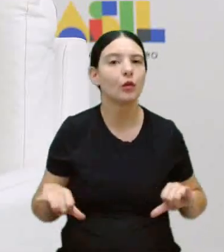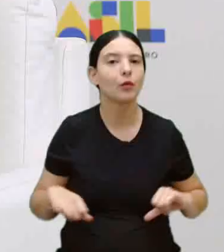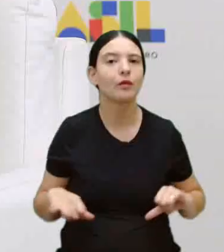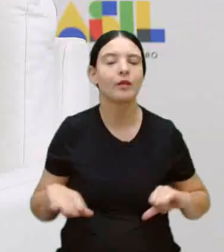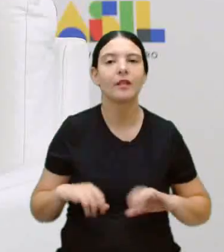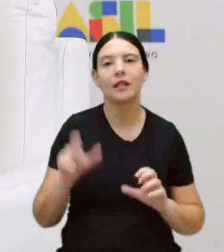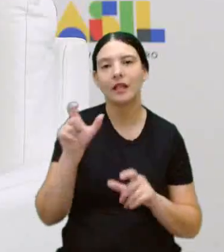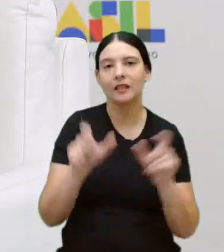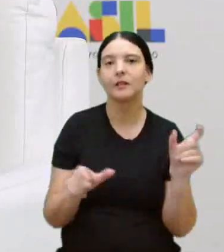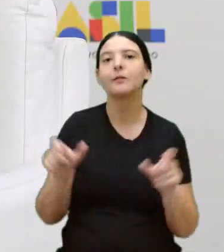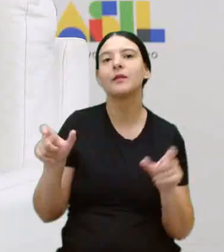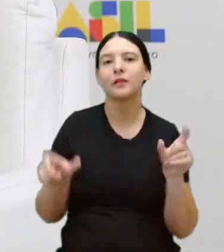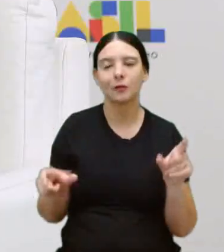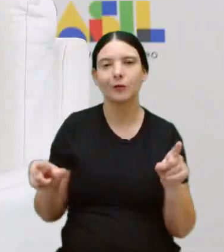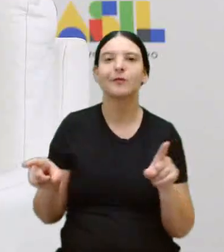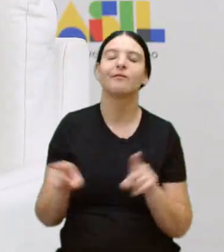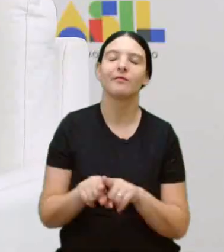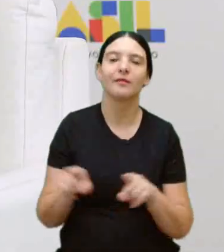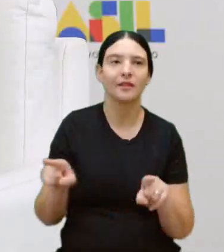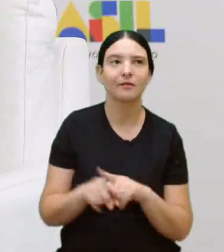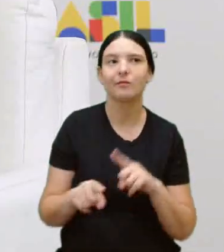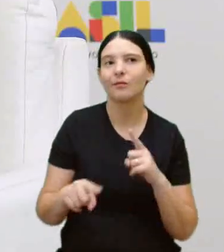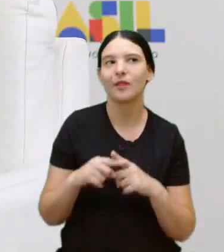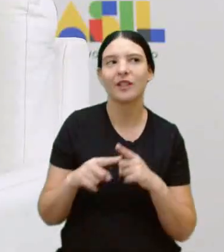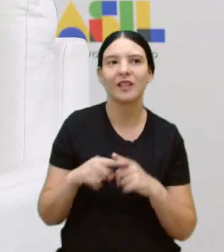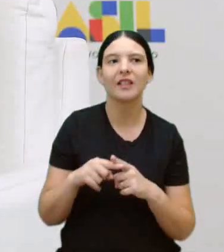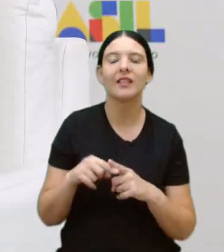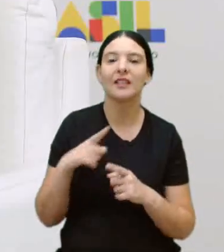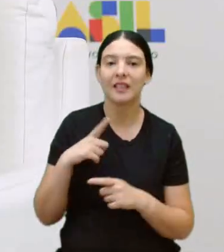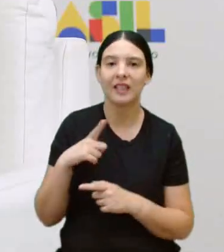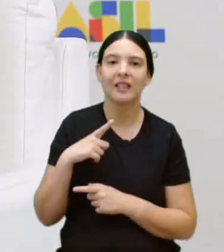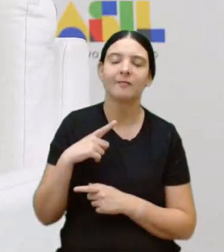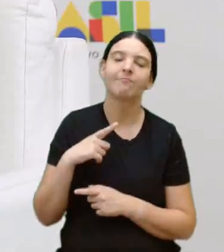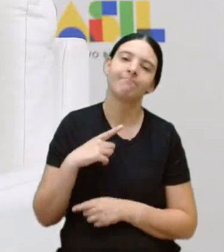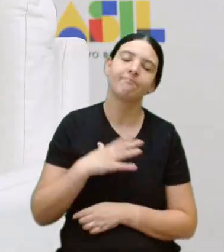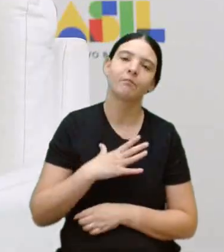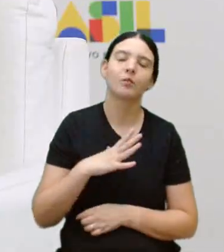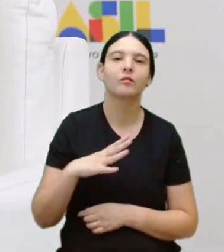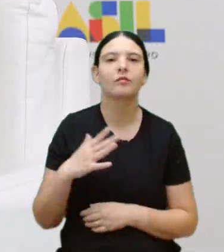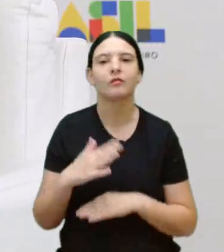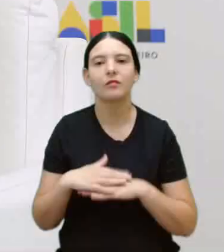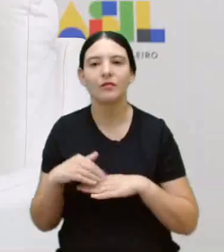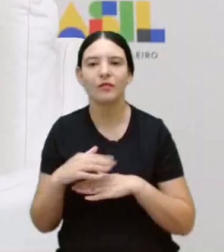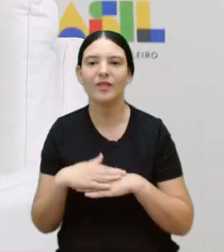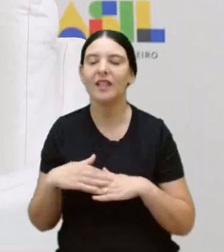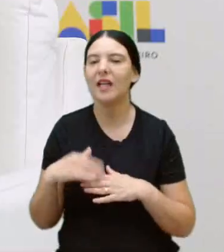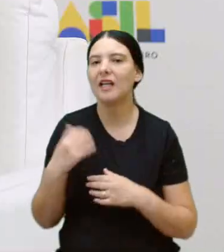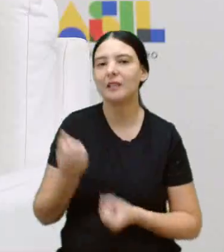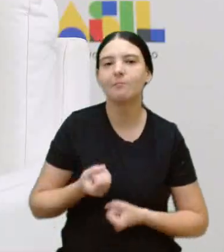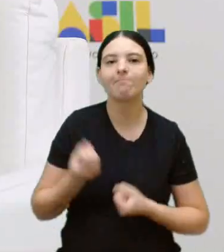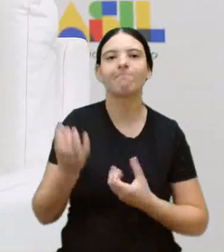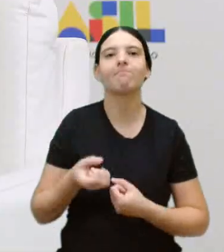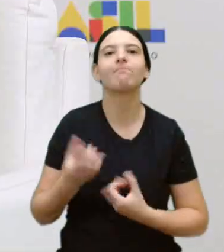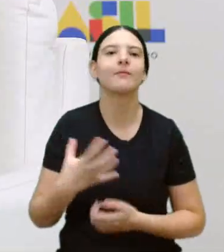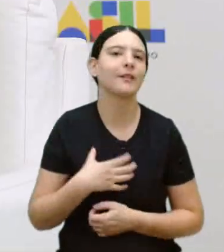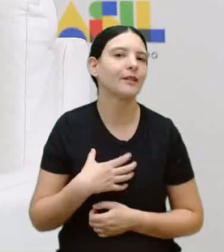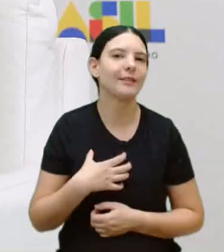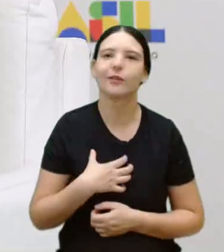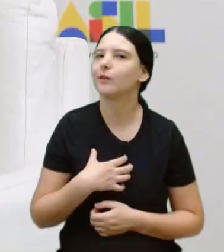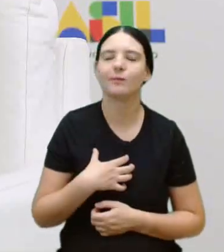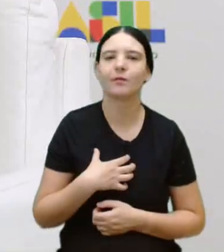também, por não terem, tem a sua gramática dos afetos, mas não conseguem muitas vezes expressar o que está sentindo, ou não